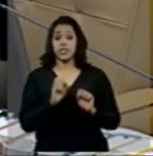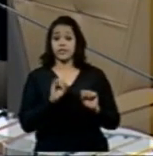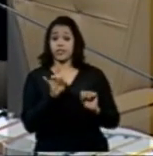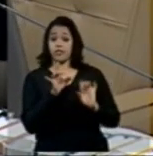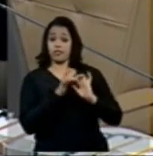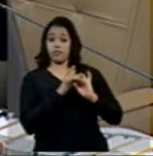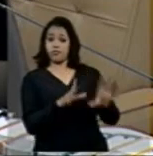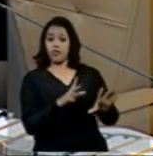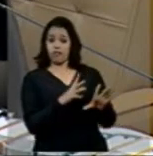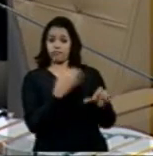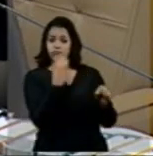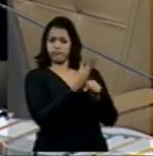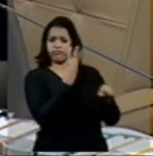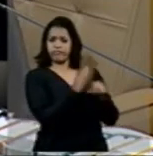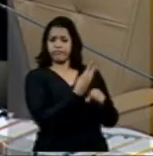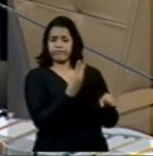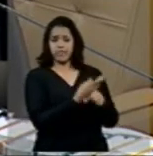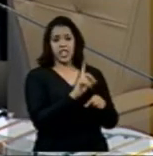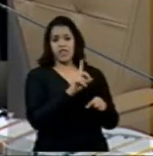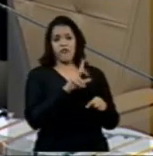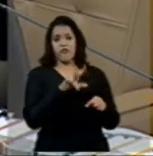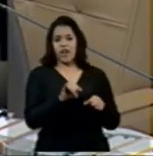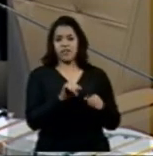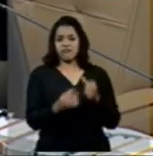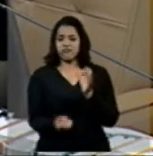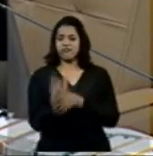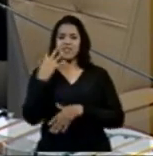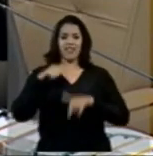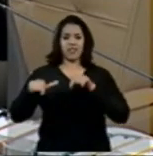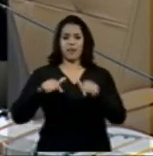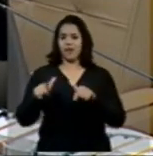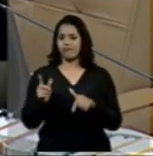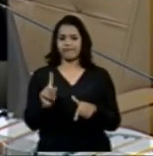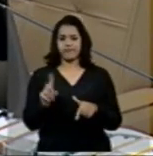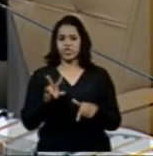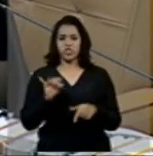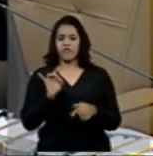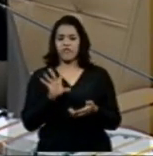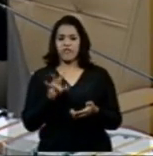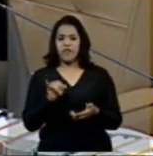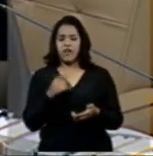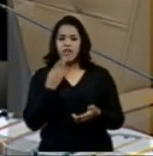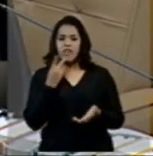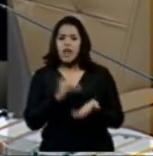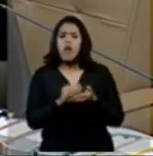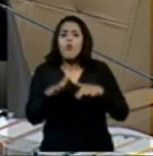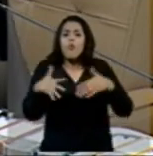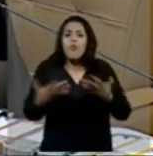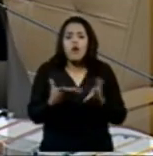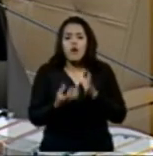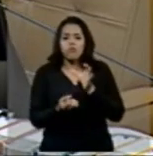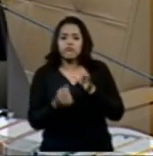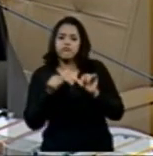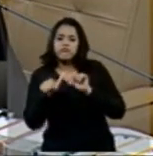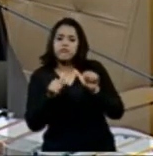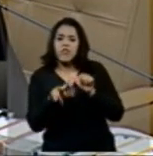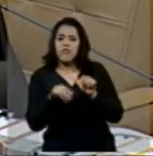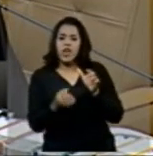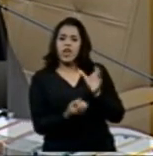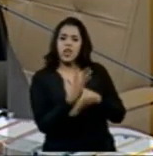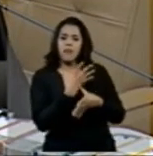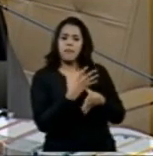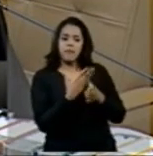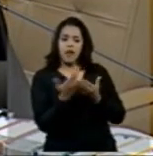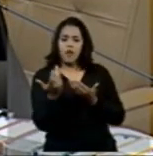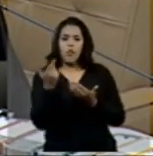em relação à terceirização não gera empregos. Ela apenas determinará que emprego será criado para atender uma demanda